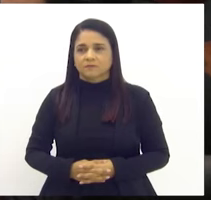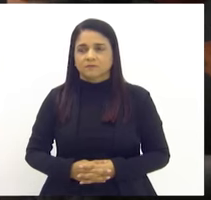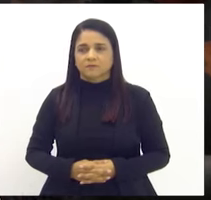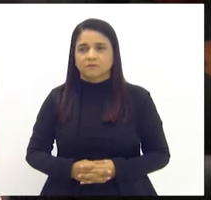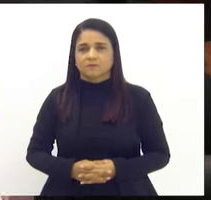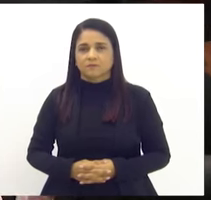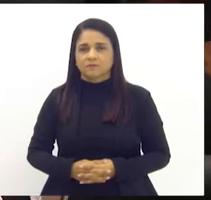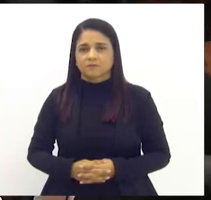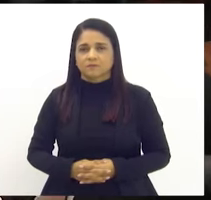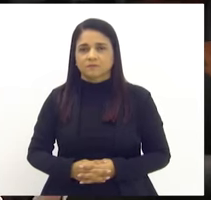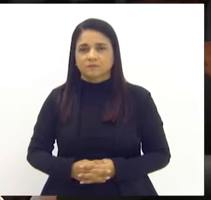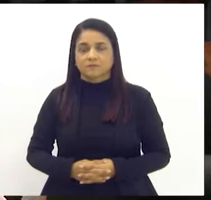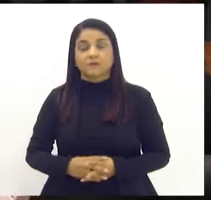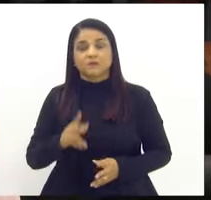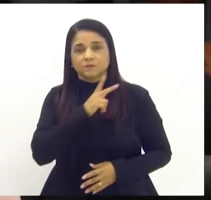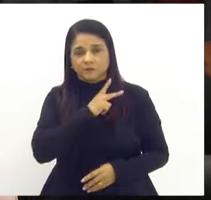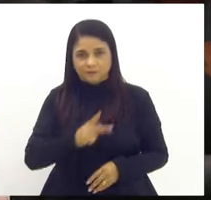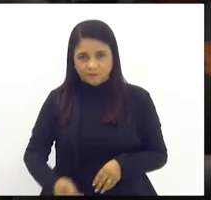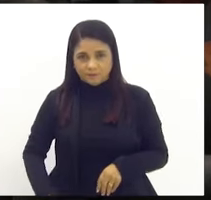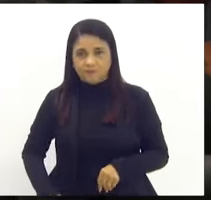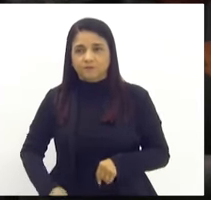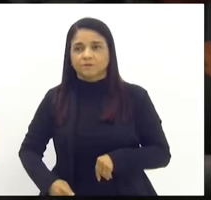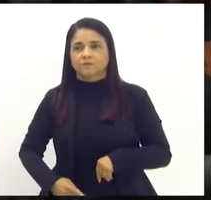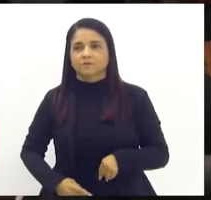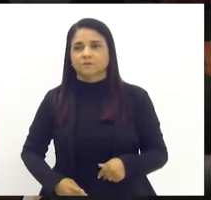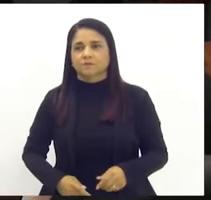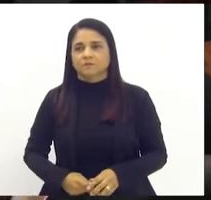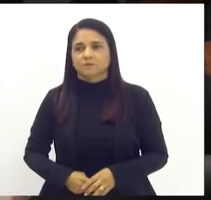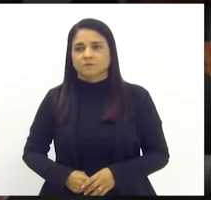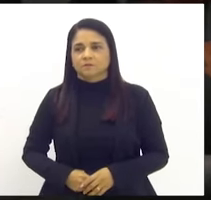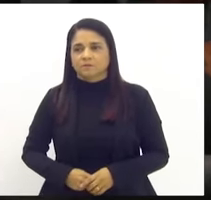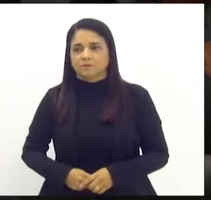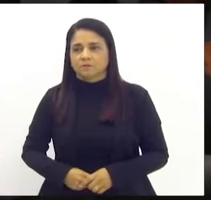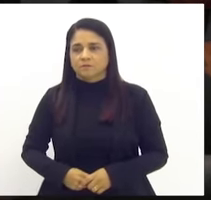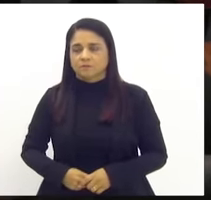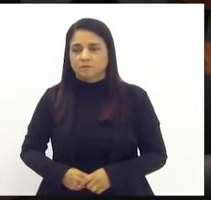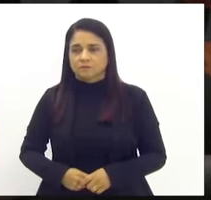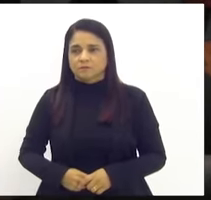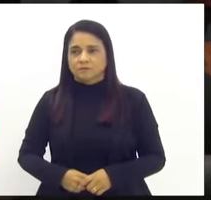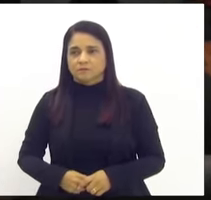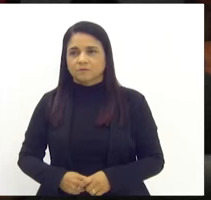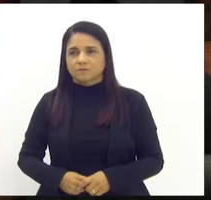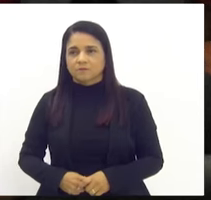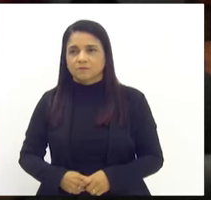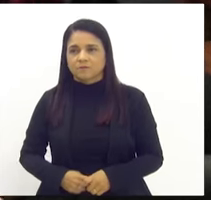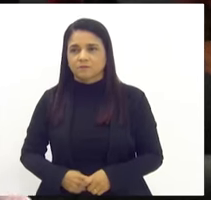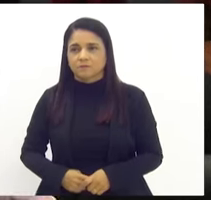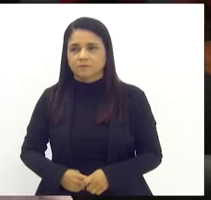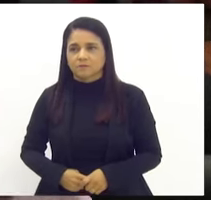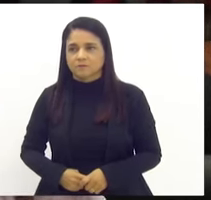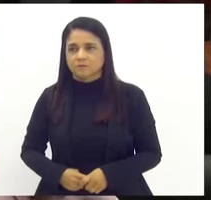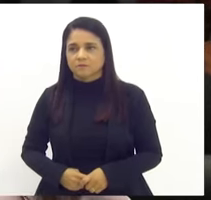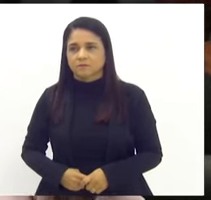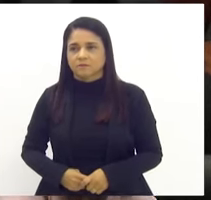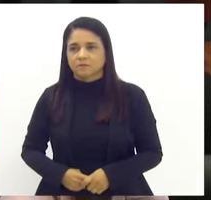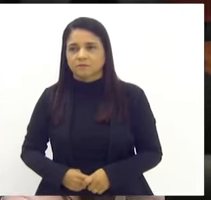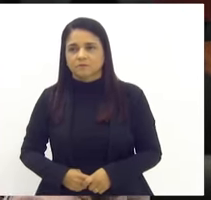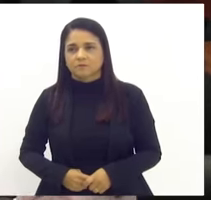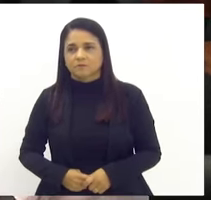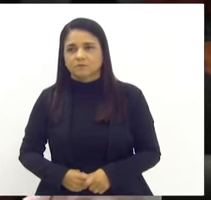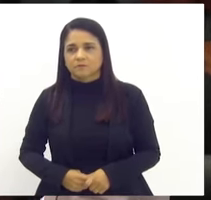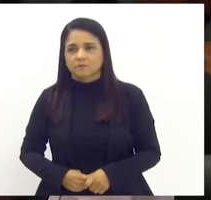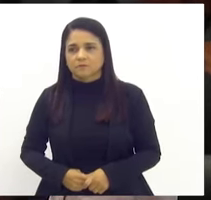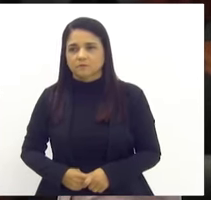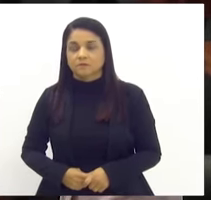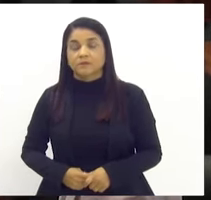Presidente senhor presidente por nada querida minuto quero